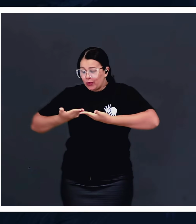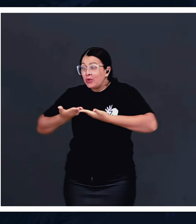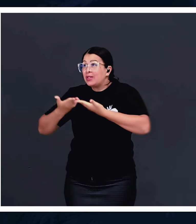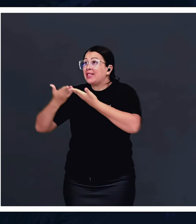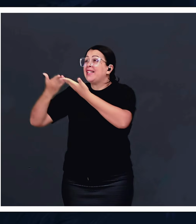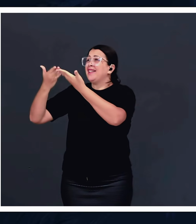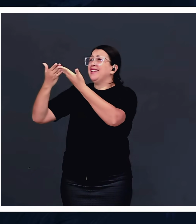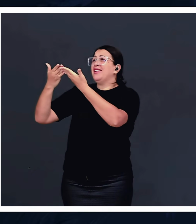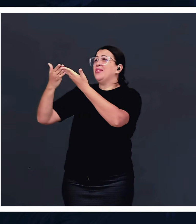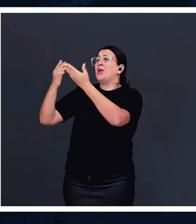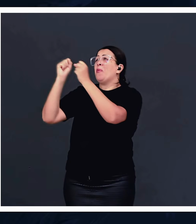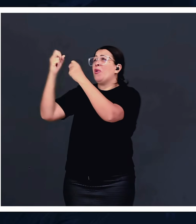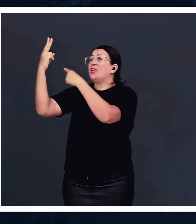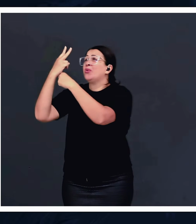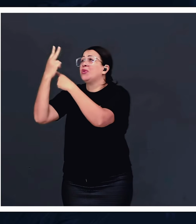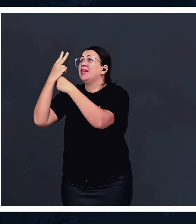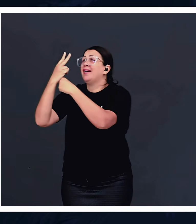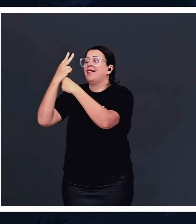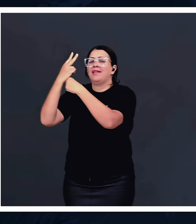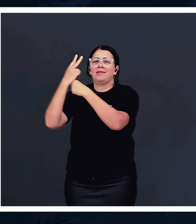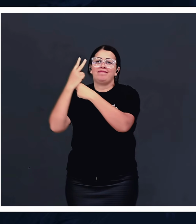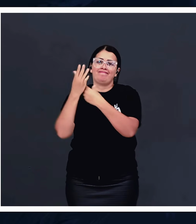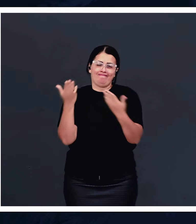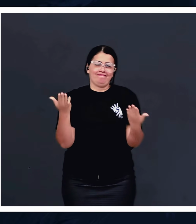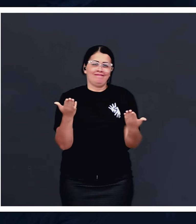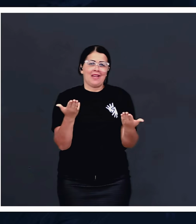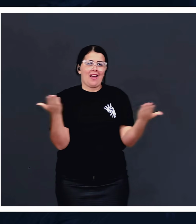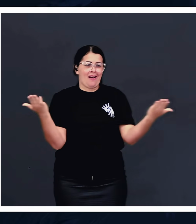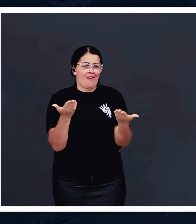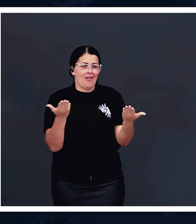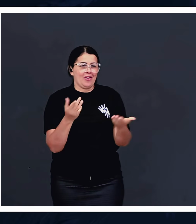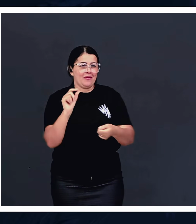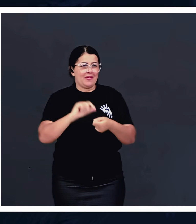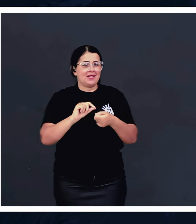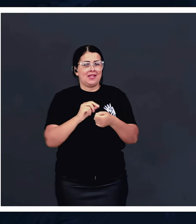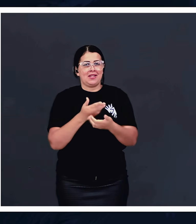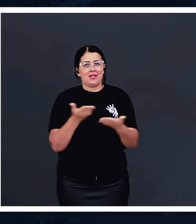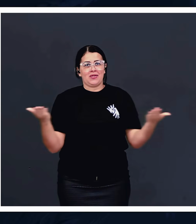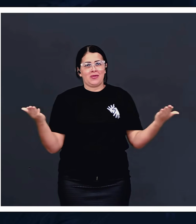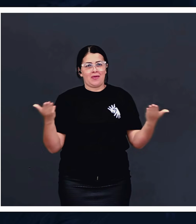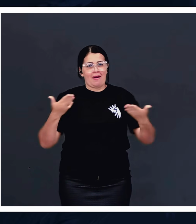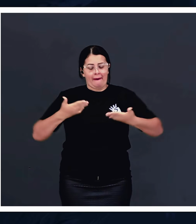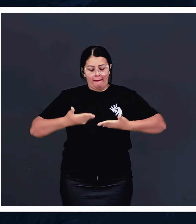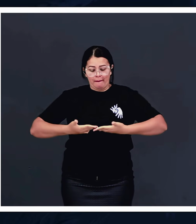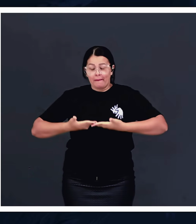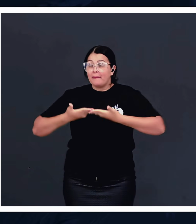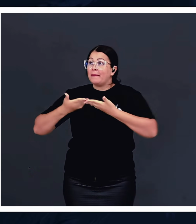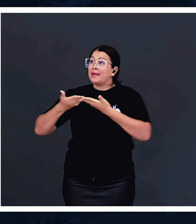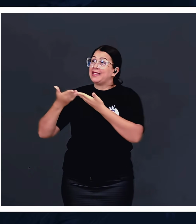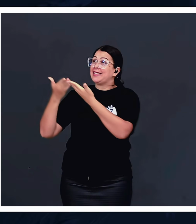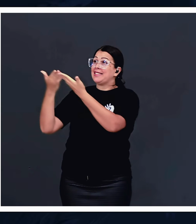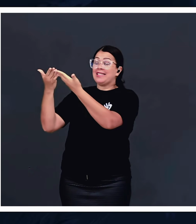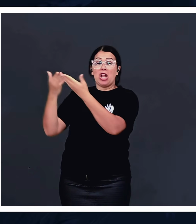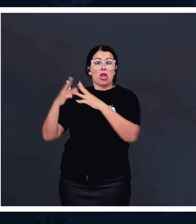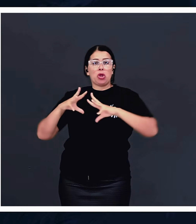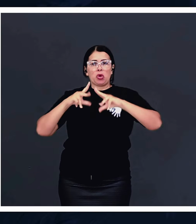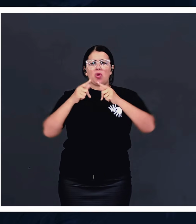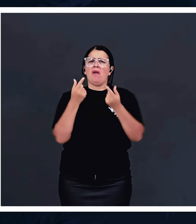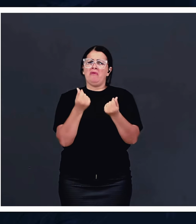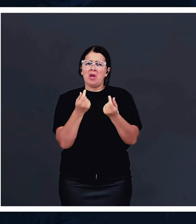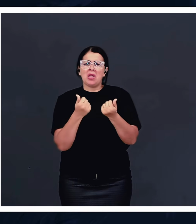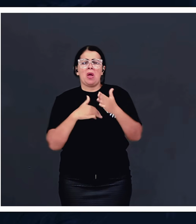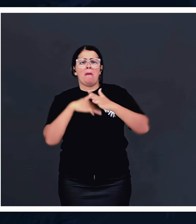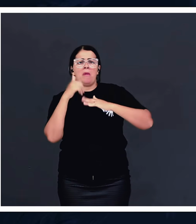cuidado de Deus. Vamos fazer isso nesse momento? Apresentar a Ele nossa finança,